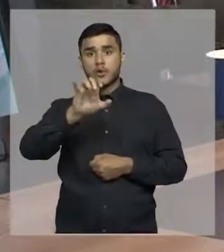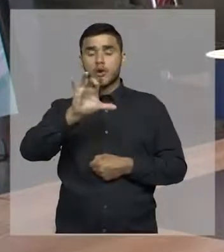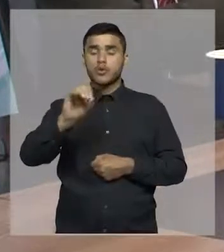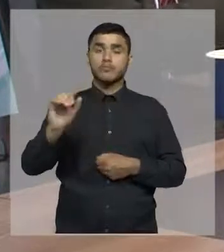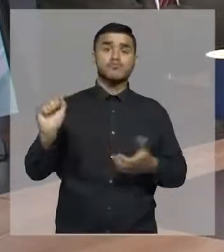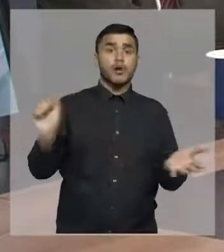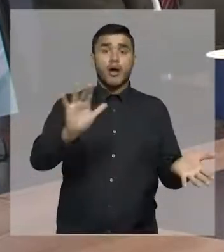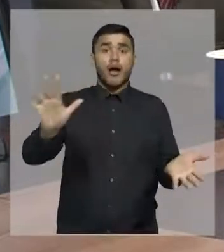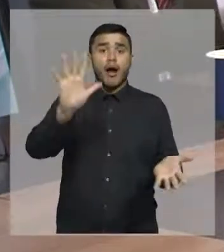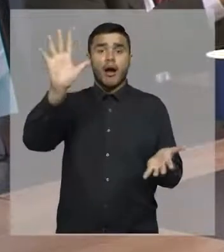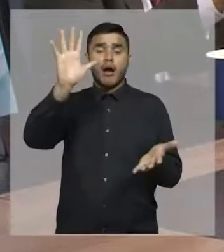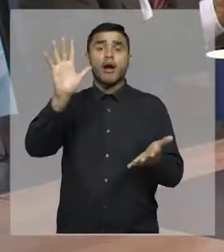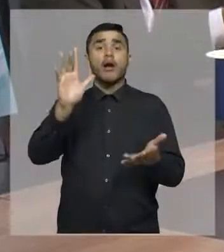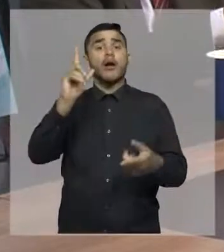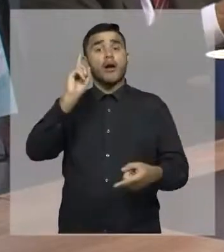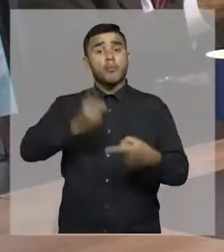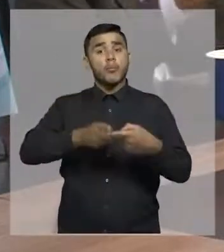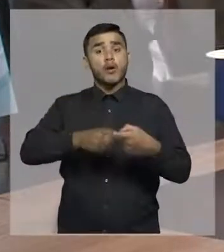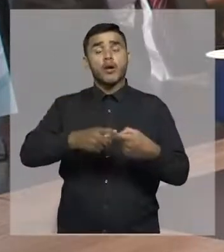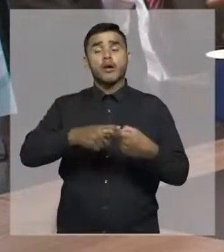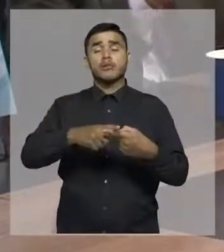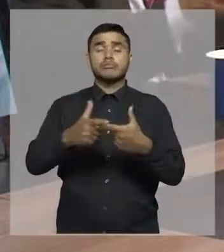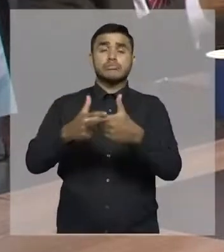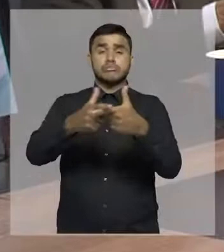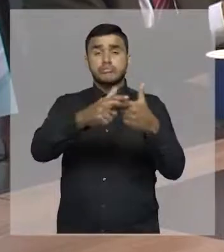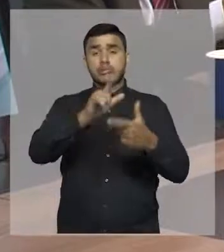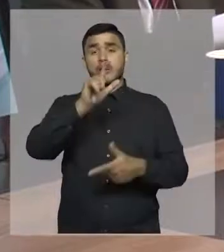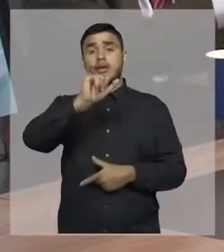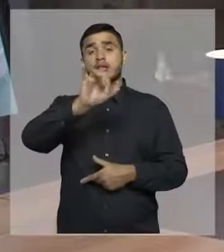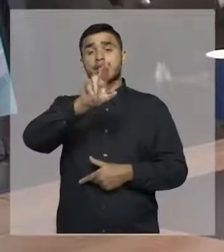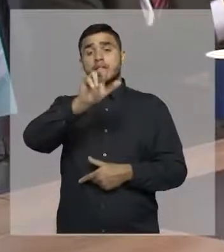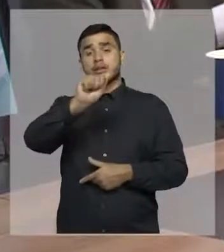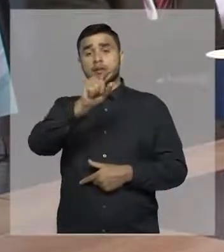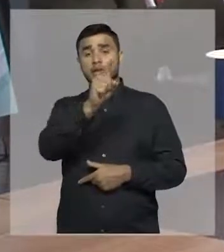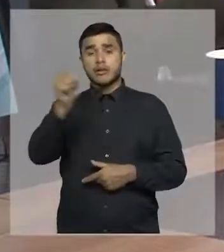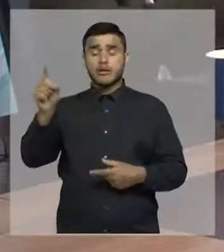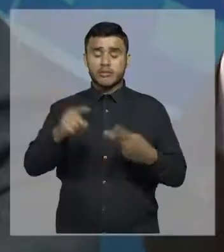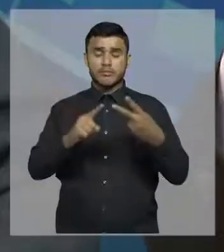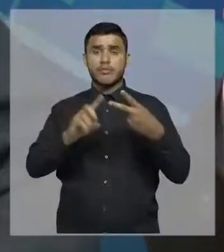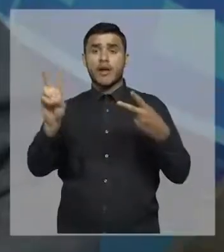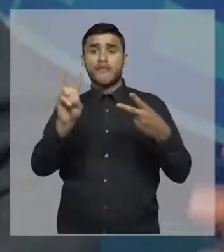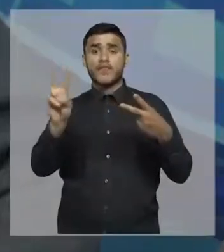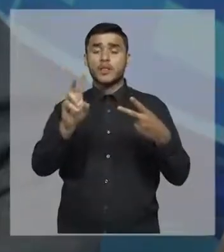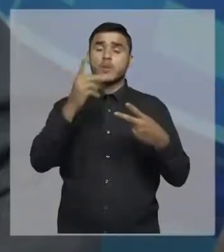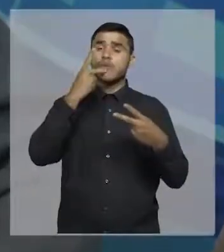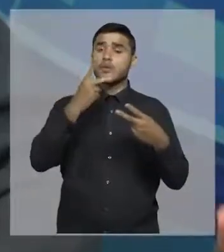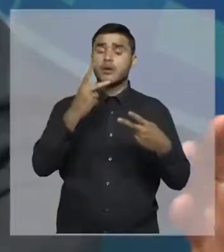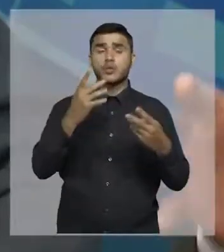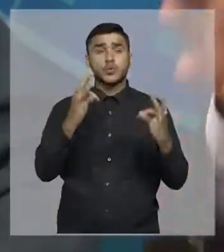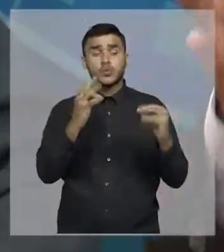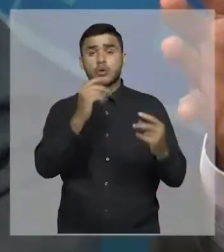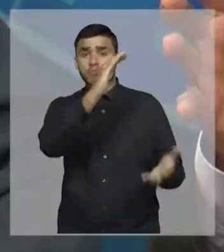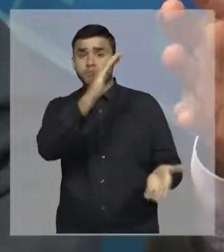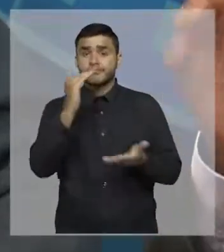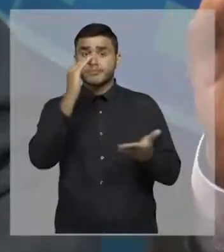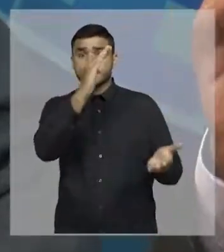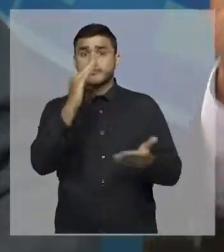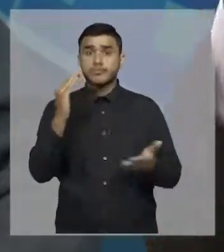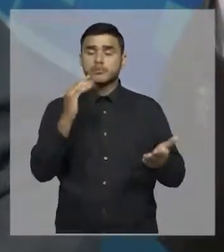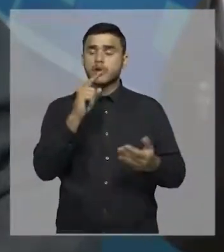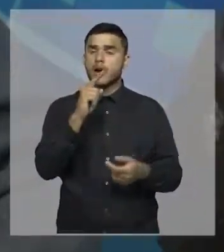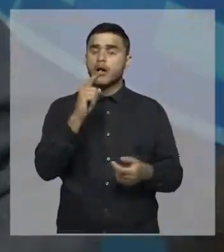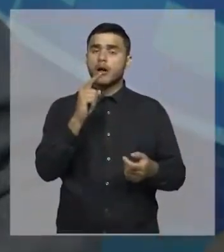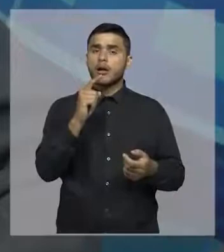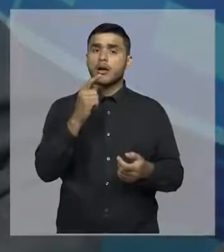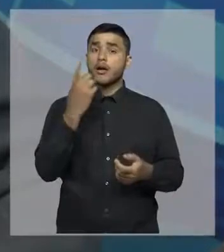em razão da crise com o Irã e tal, e da falta de investimento na Venezuela, o petróleo sobe. E o petróleo sobe em dólar, e o